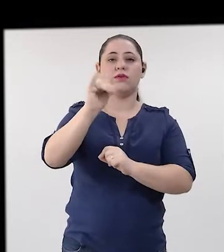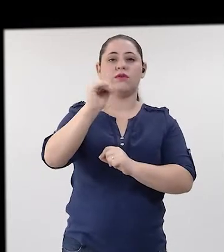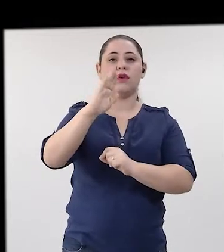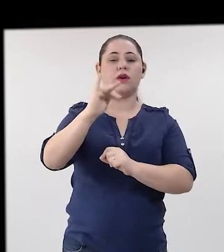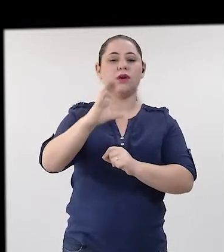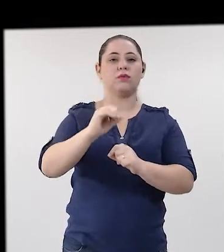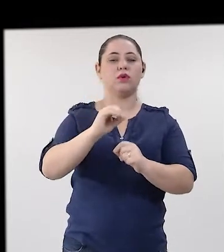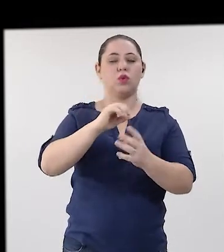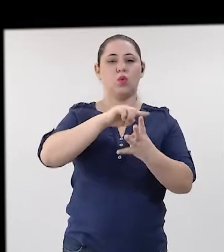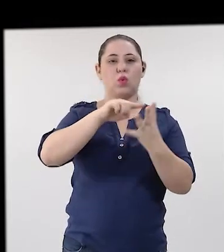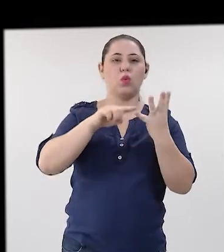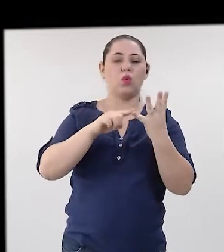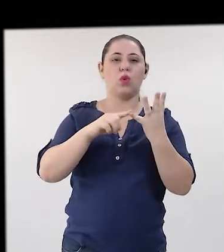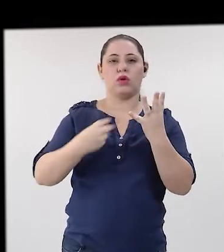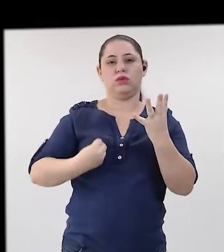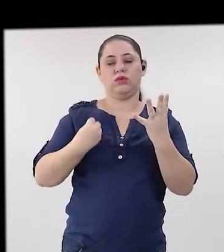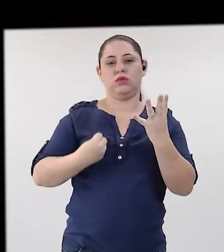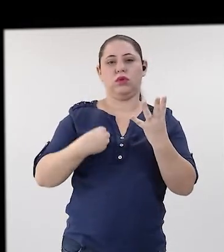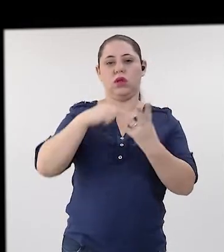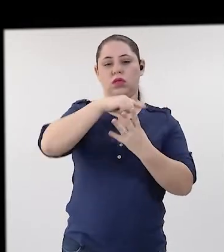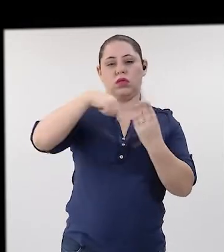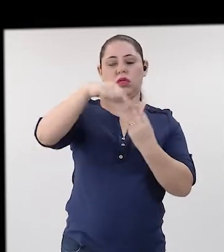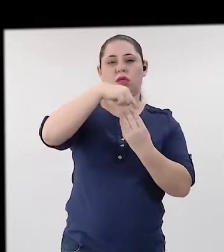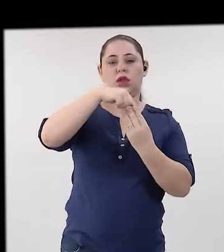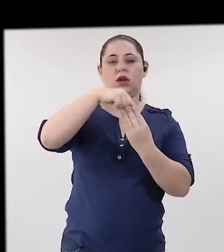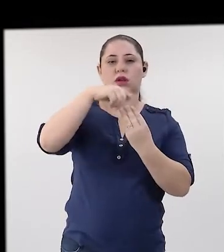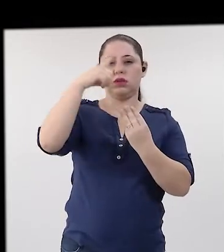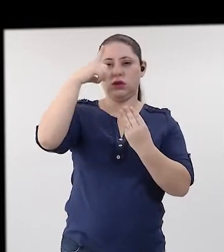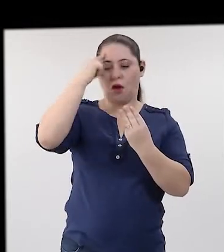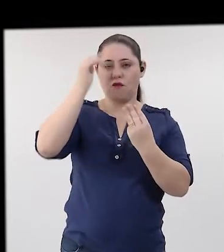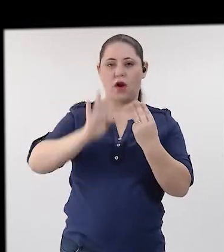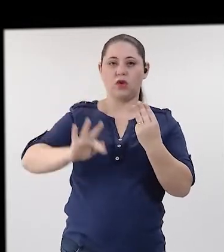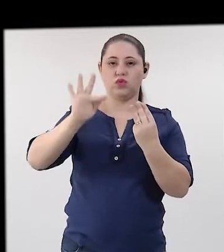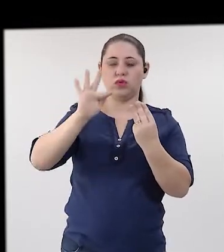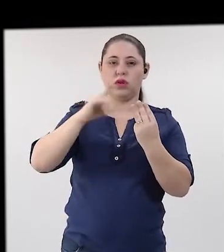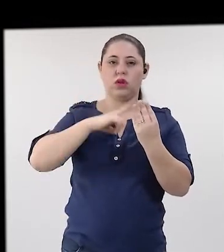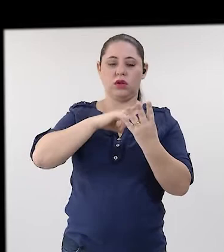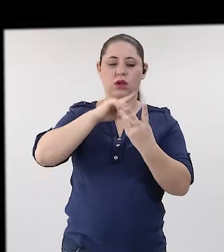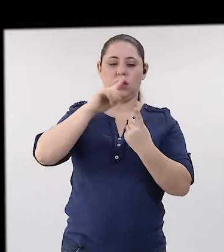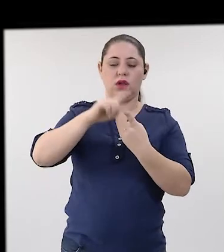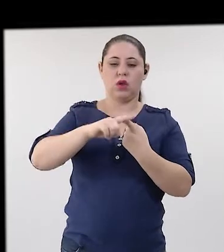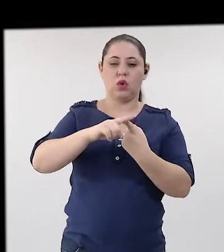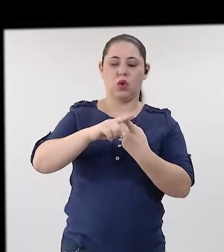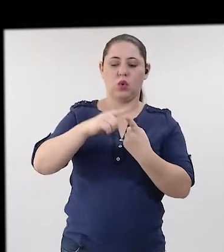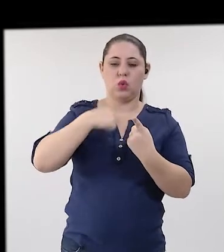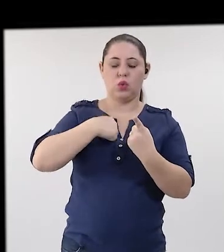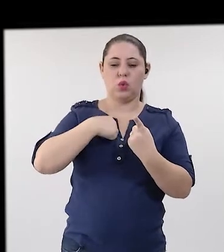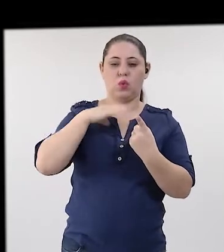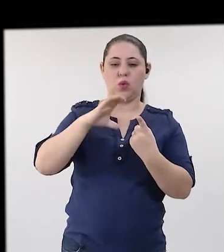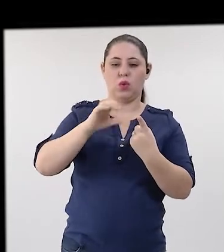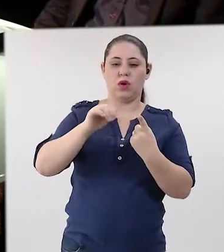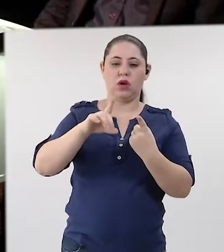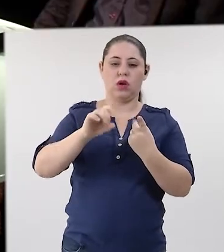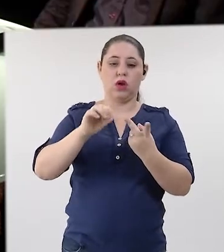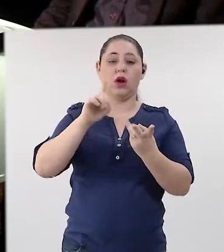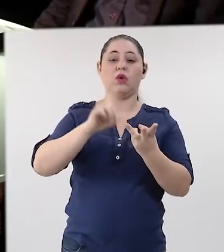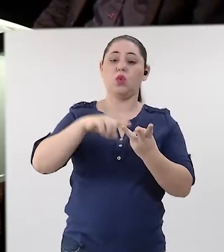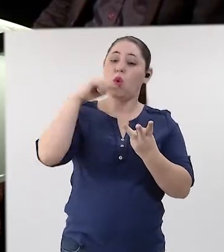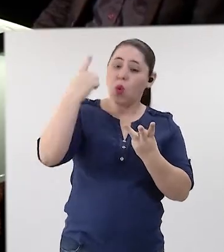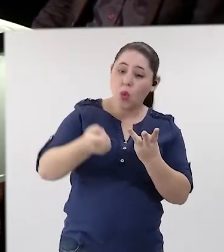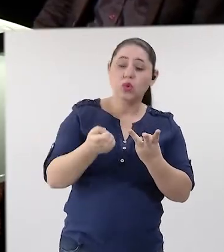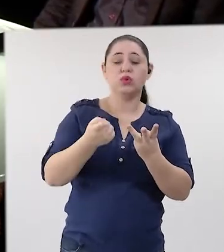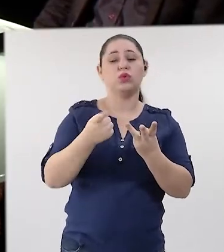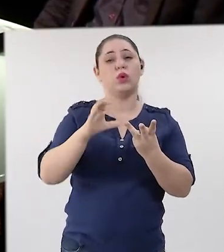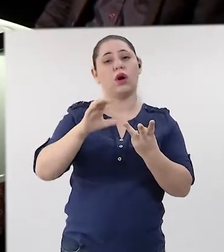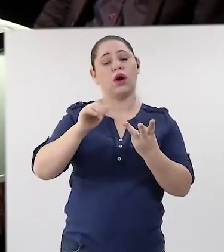Tem mais 4 integrantes, né? 3 da graduação e um do ensino médio. Então, eu, Carlos, um outro